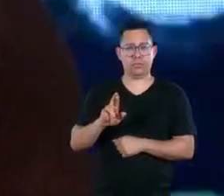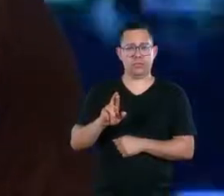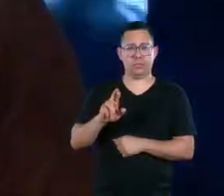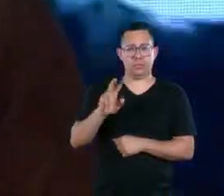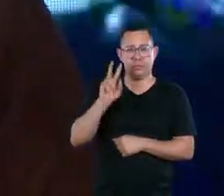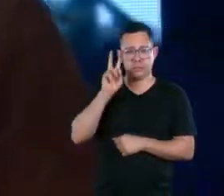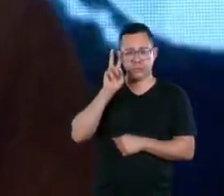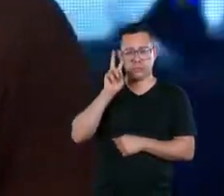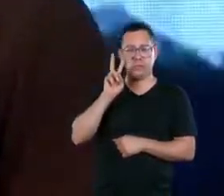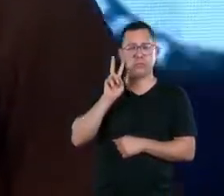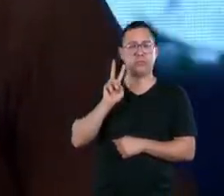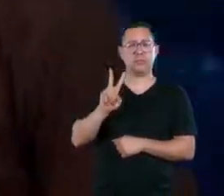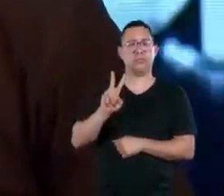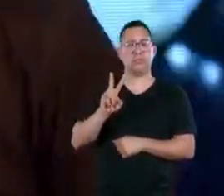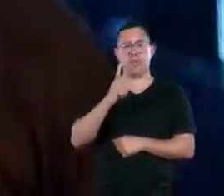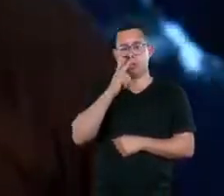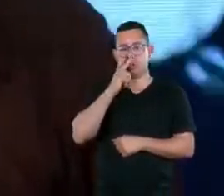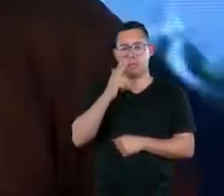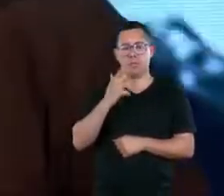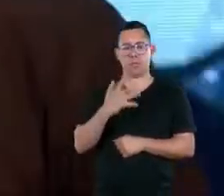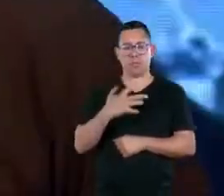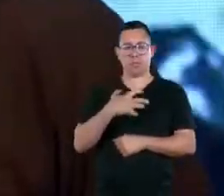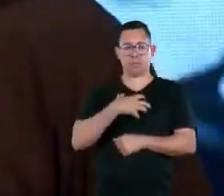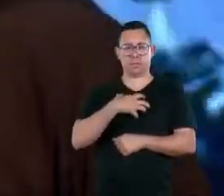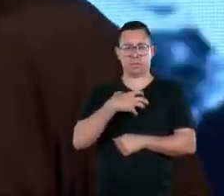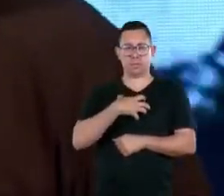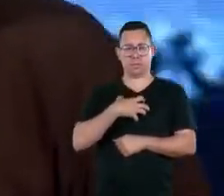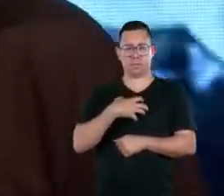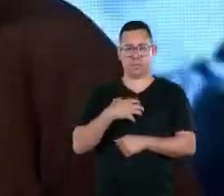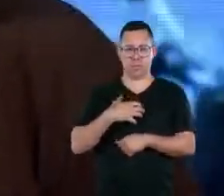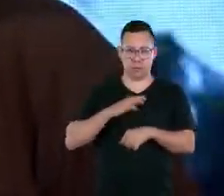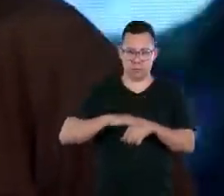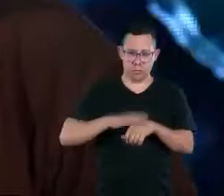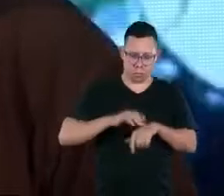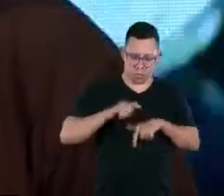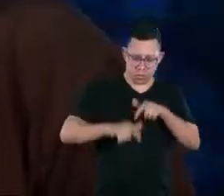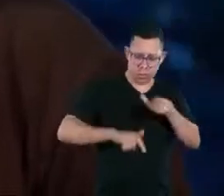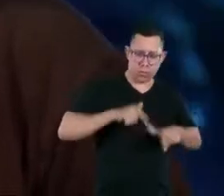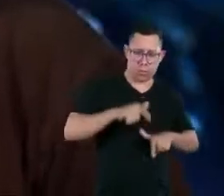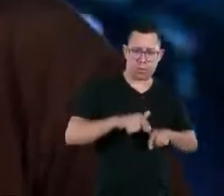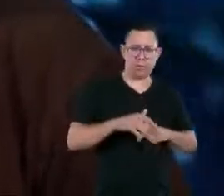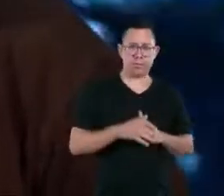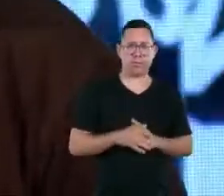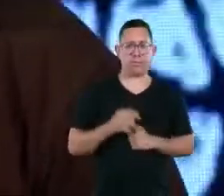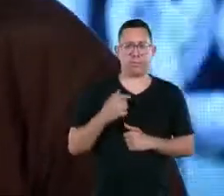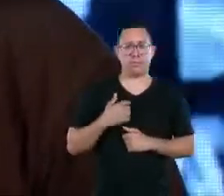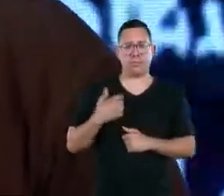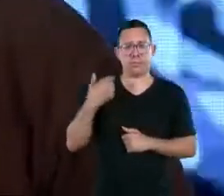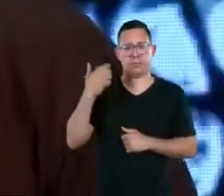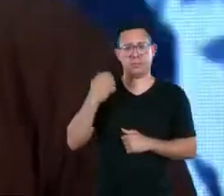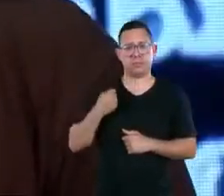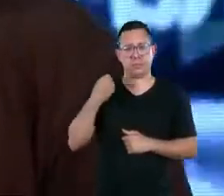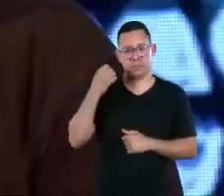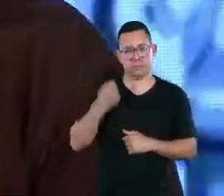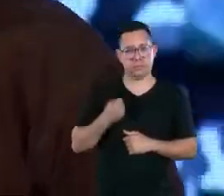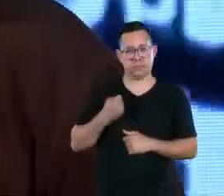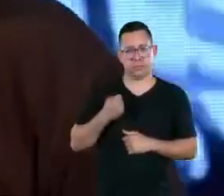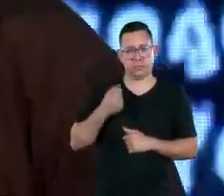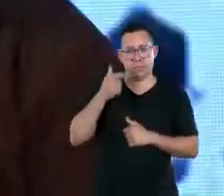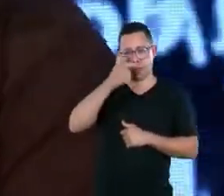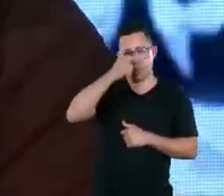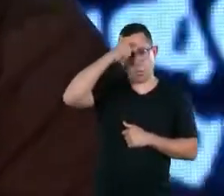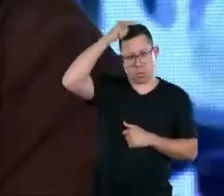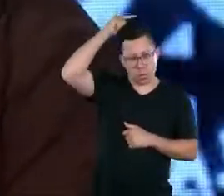criou um chão para o meu trabalho. Eu sou um homem branco,